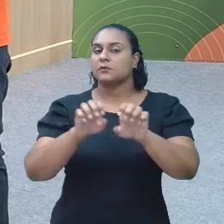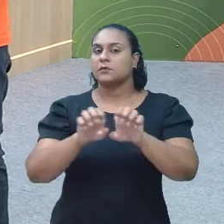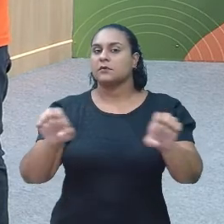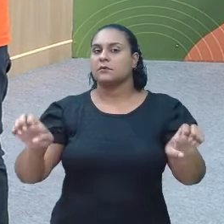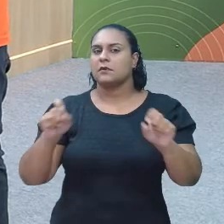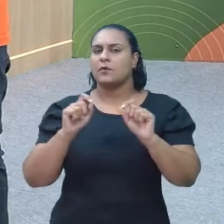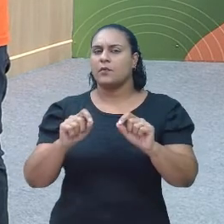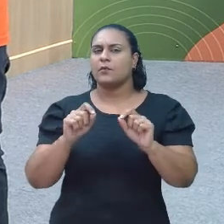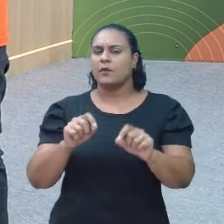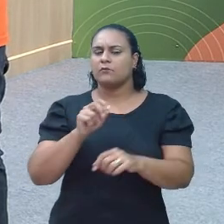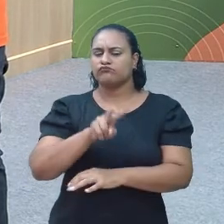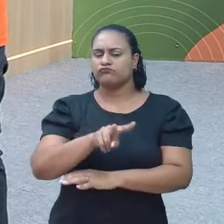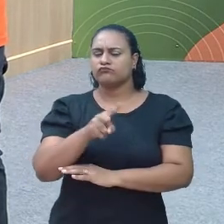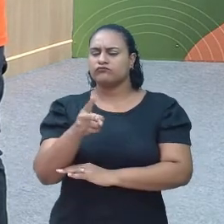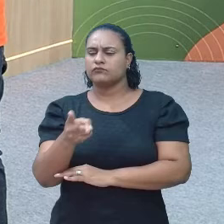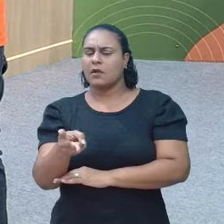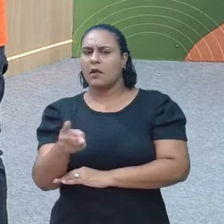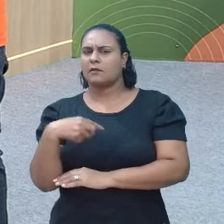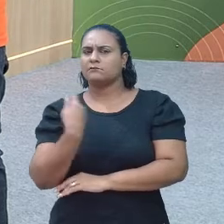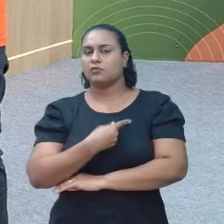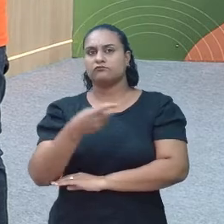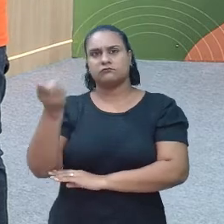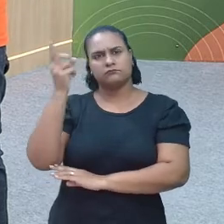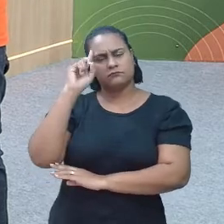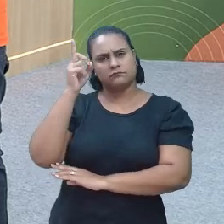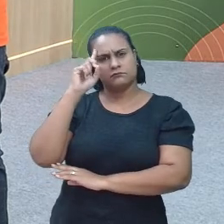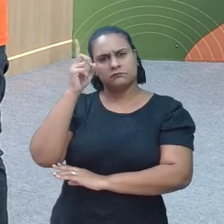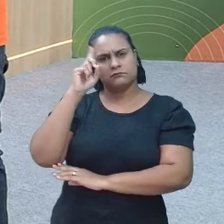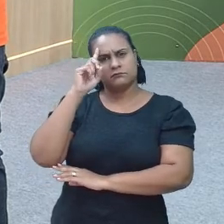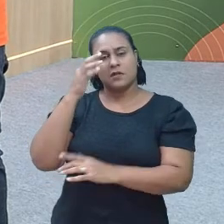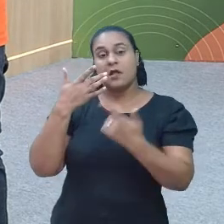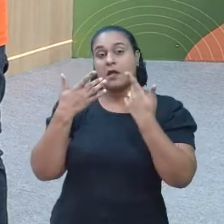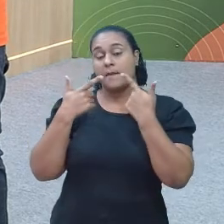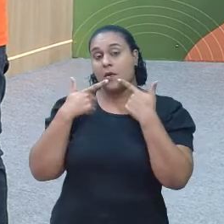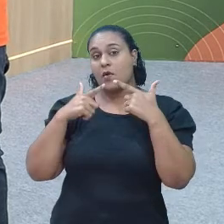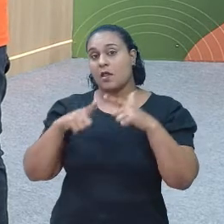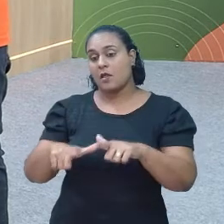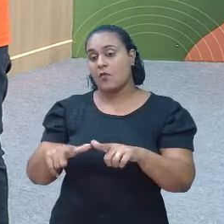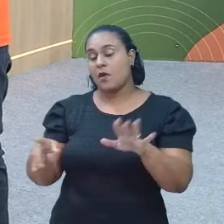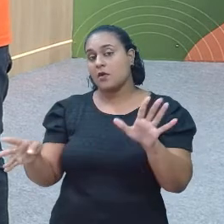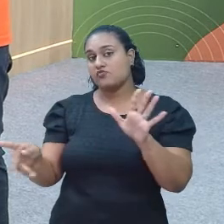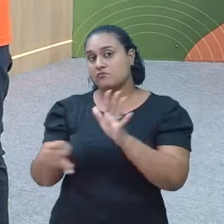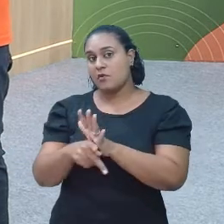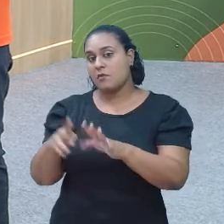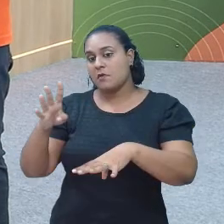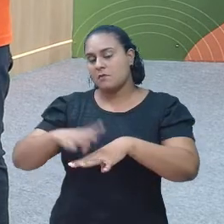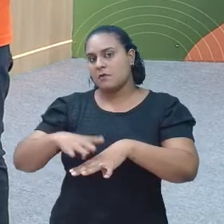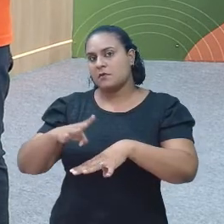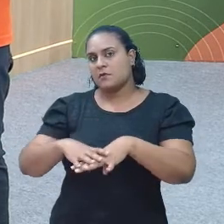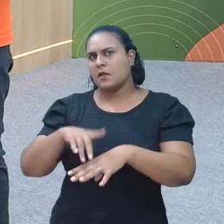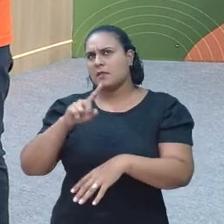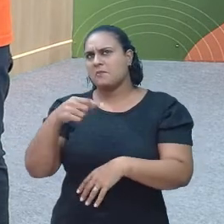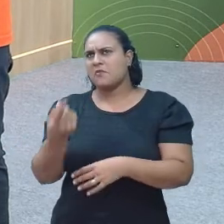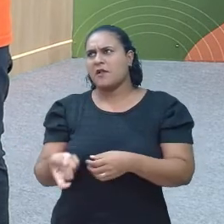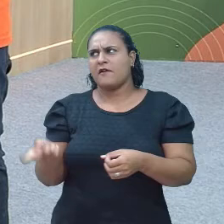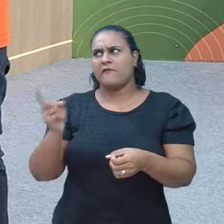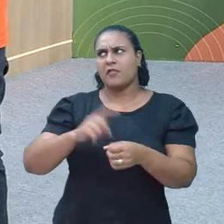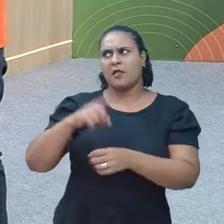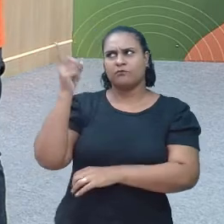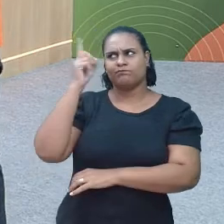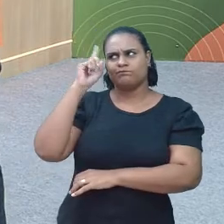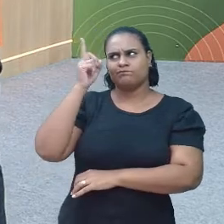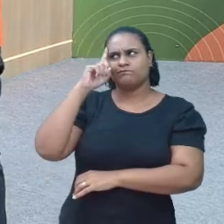uma tradução de algo do nosso cotidiano para uma linguagem matemática e depois ela retorna para o nosso cotidiano para